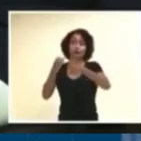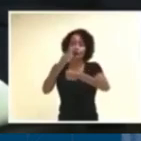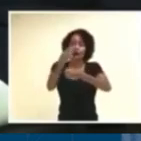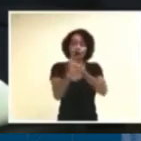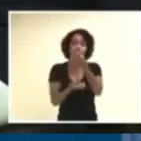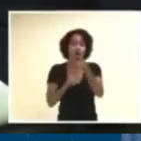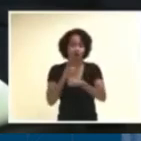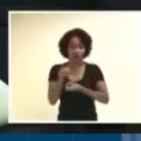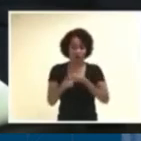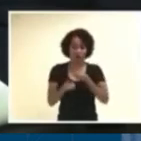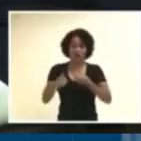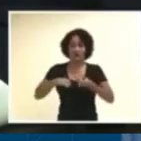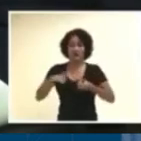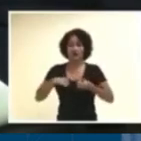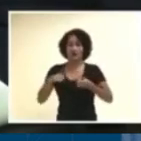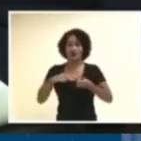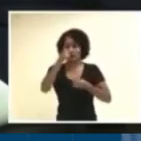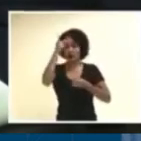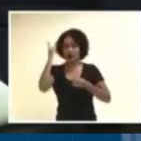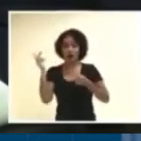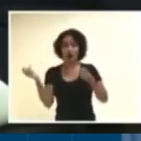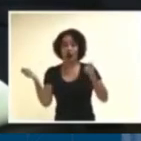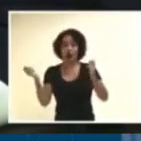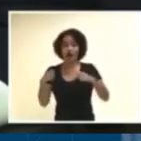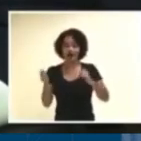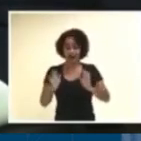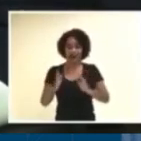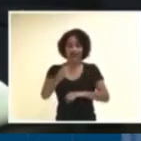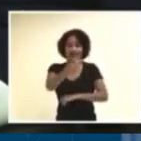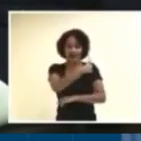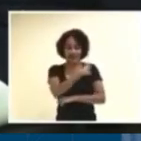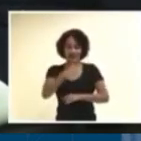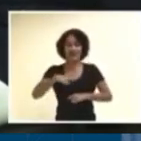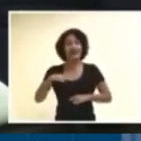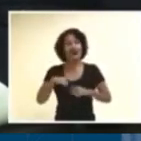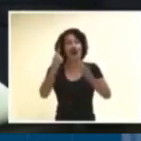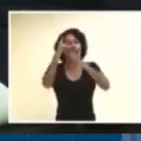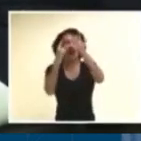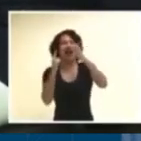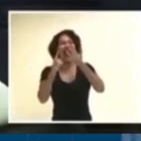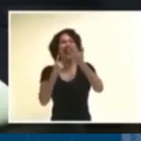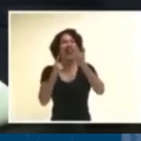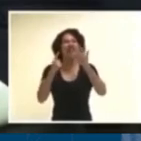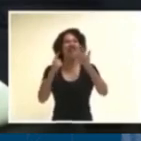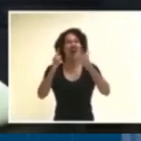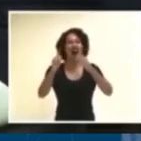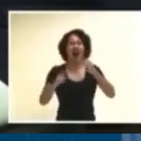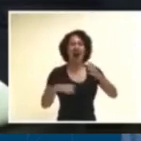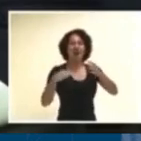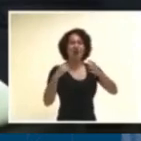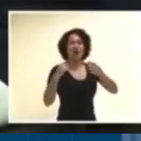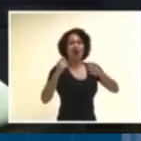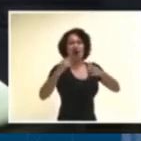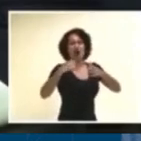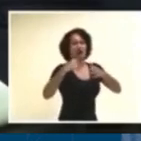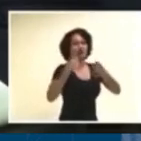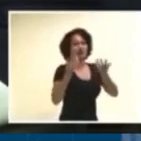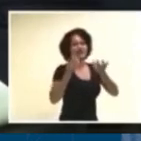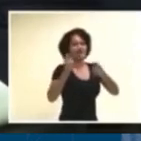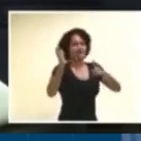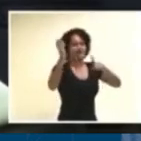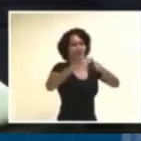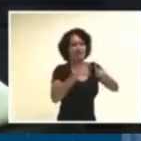povo vacinado, nós podemos ter um carnaval fora de época. Imagina um grande cortejo reunindo todas